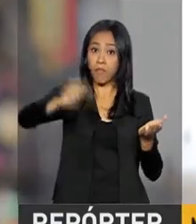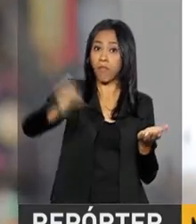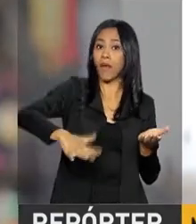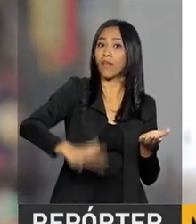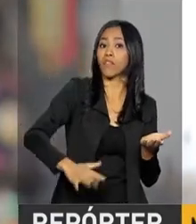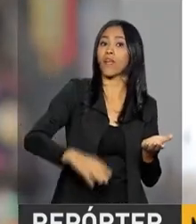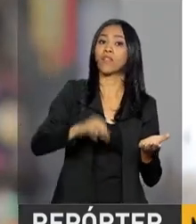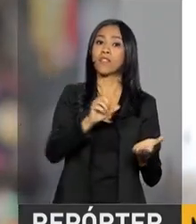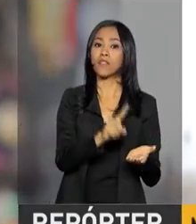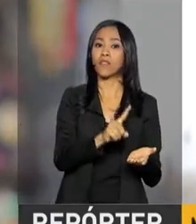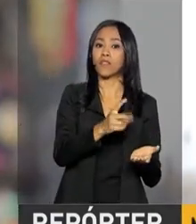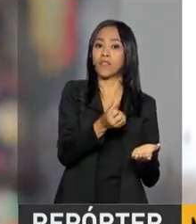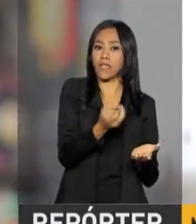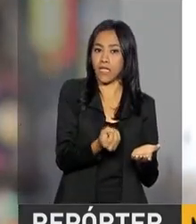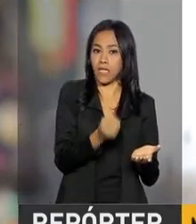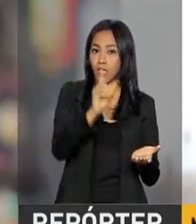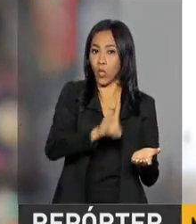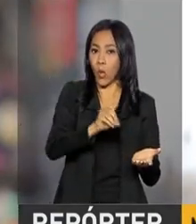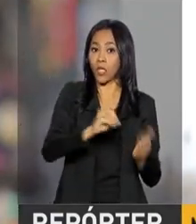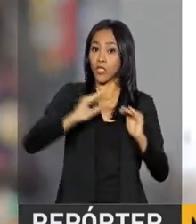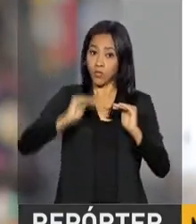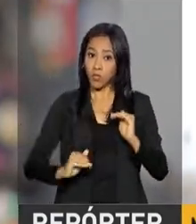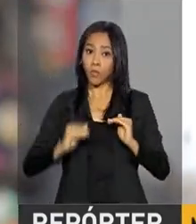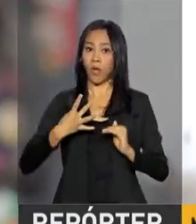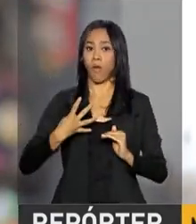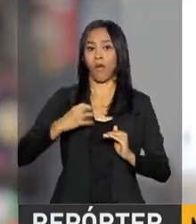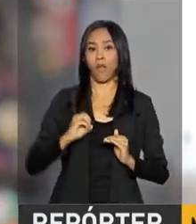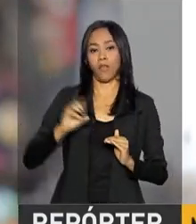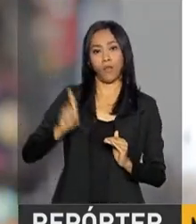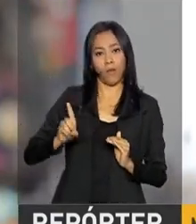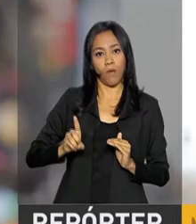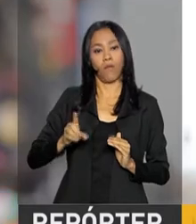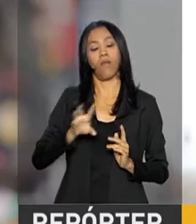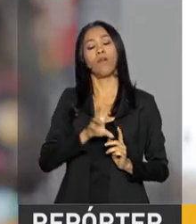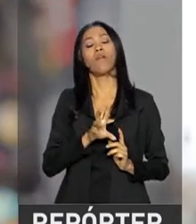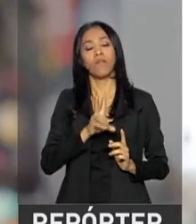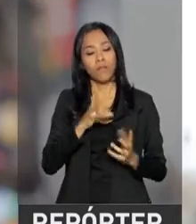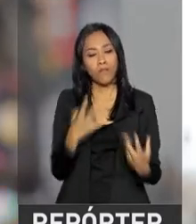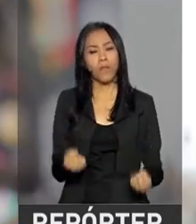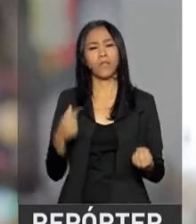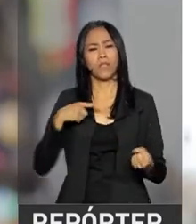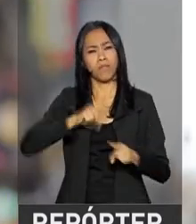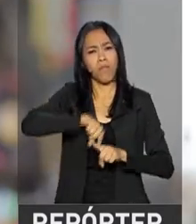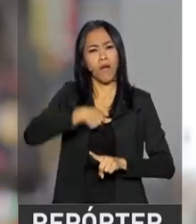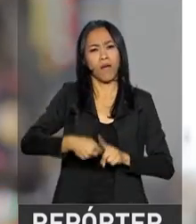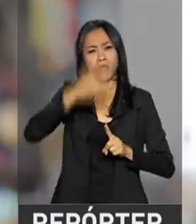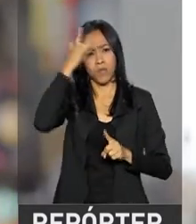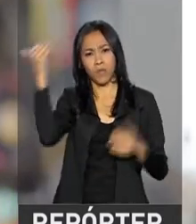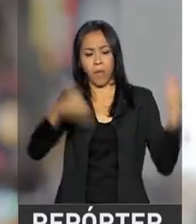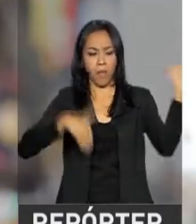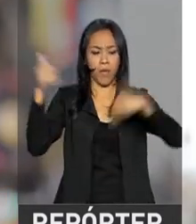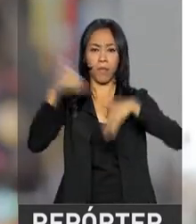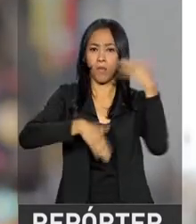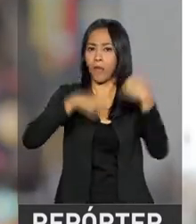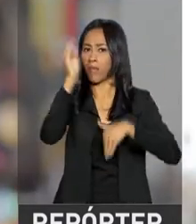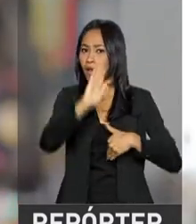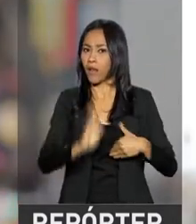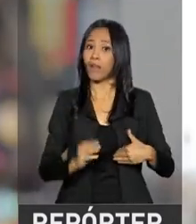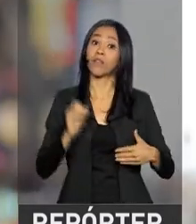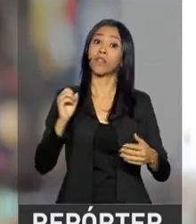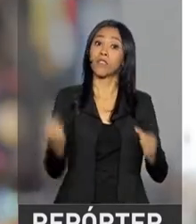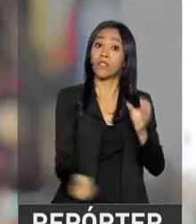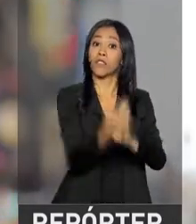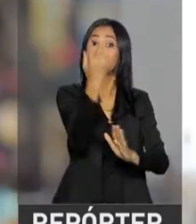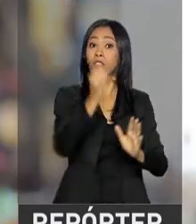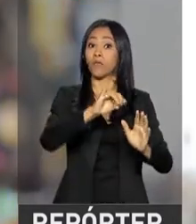bicho de 160 dólares para 40 dólares e com certeza vamos ter mais visitantes nosso país geram empregos